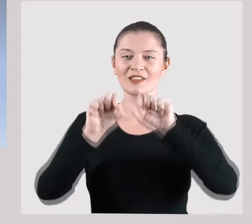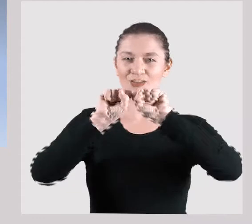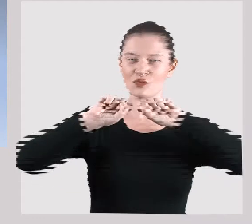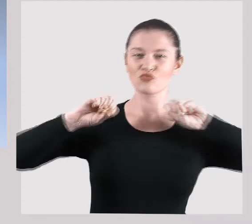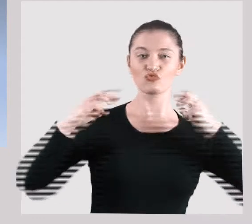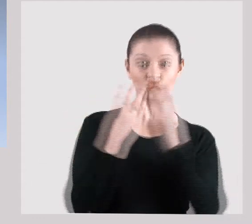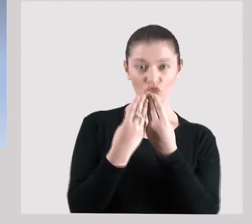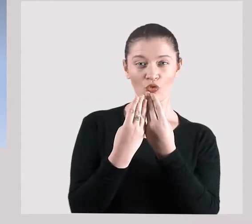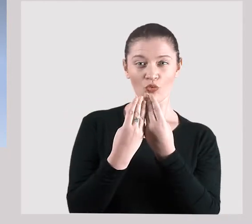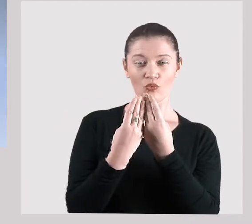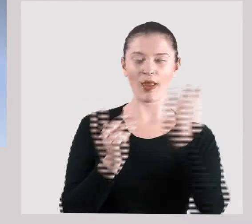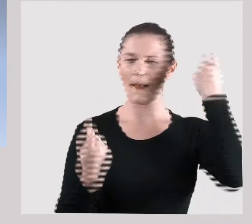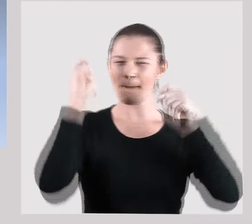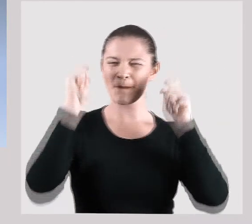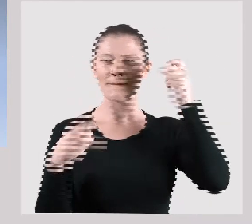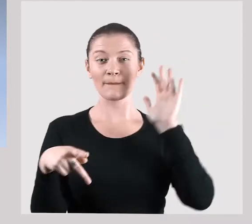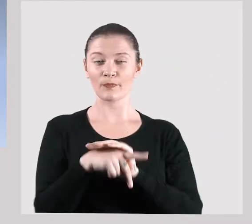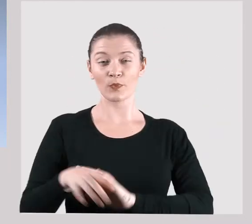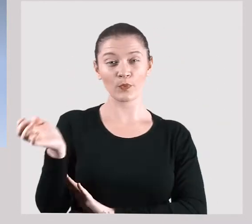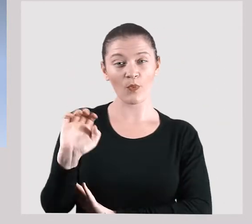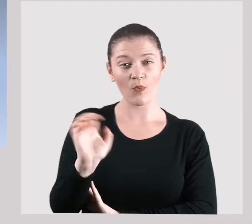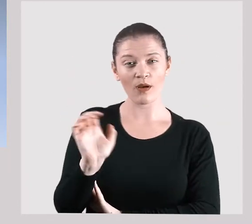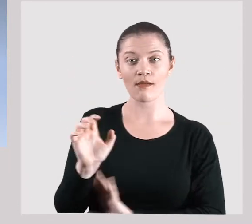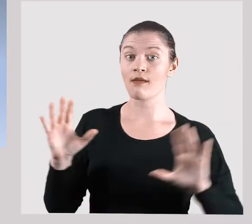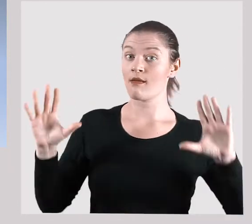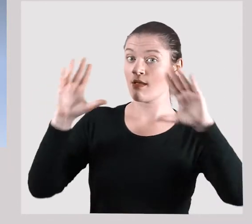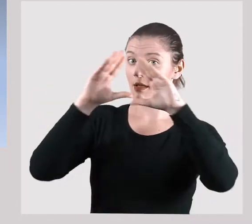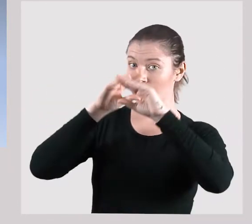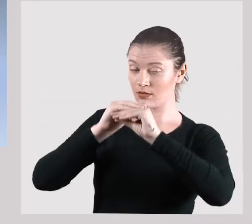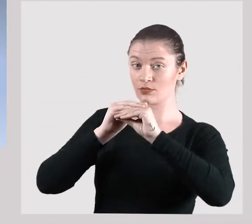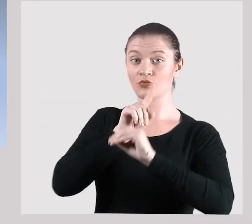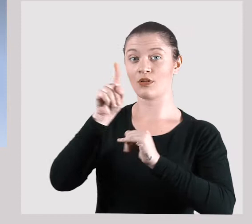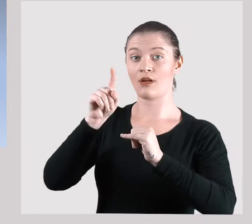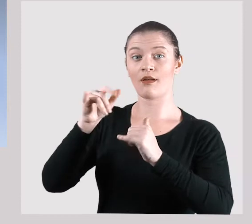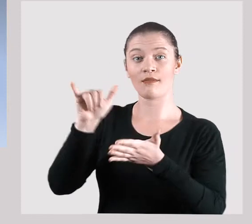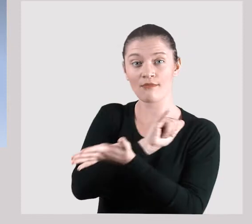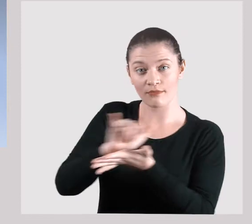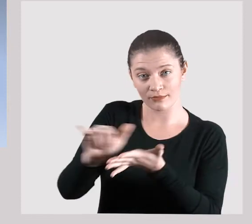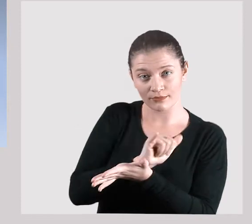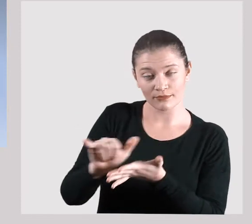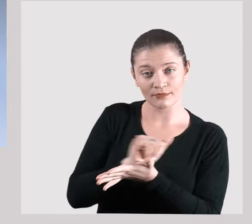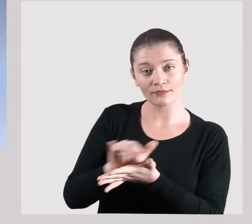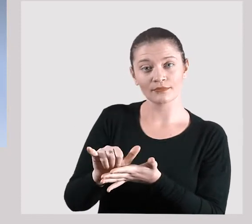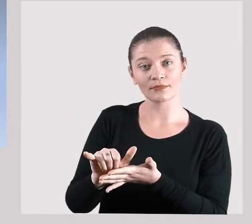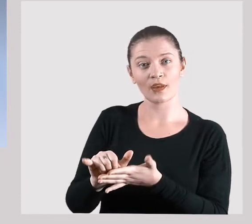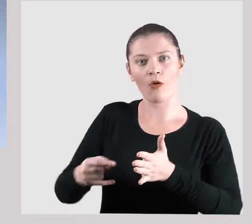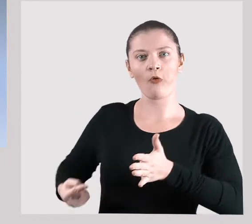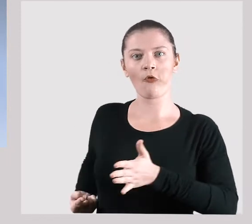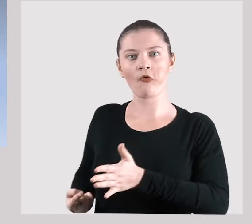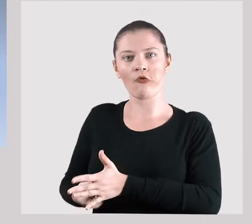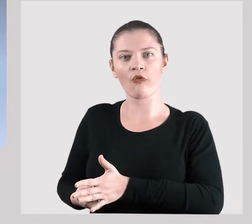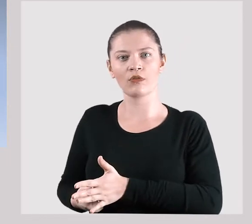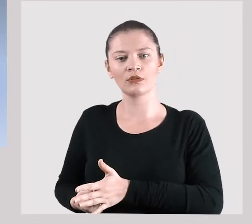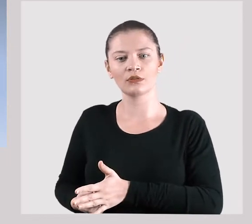boates gays, isso à noite, né, em Nova York. Isso foi feita uma denúncia, que